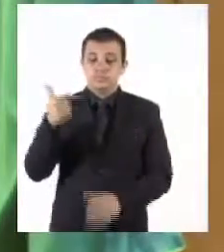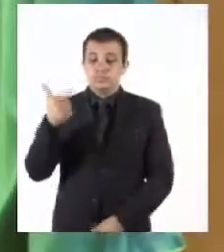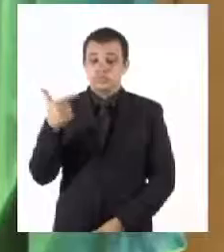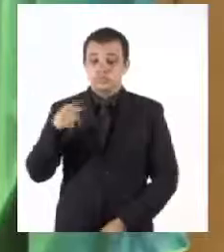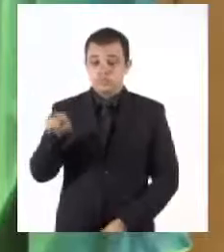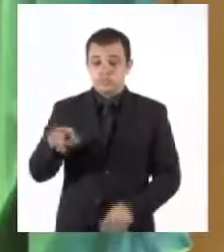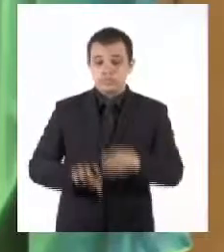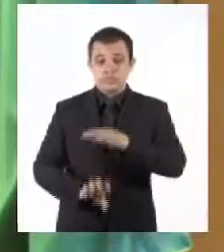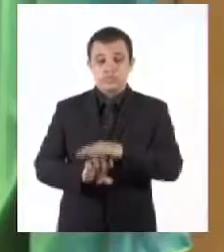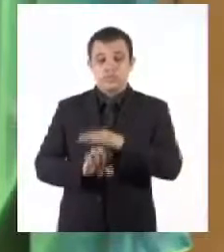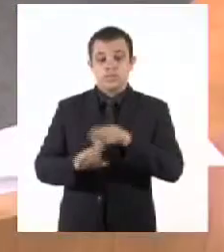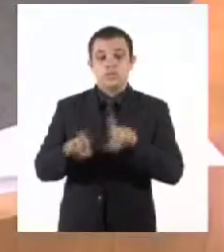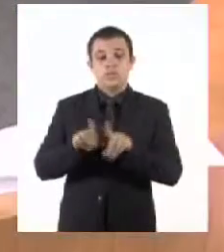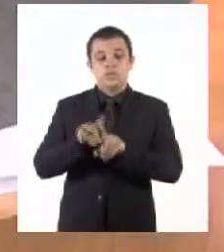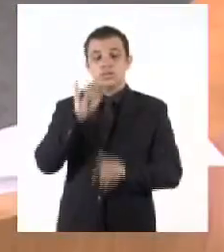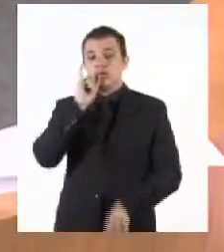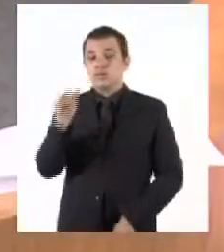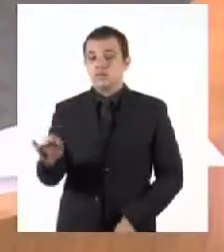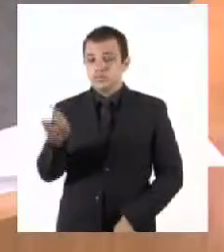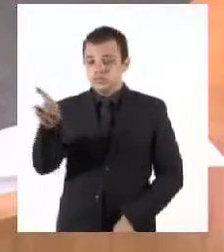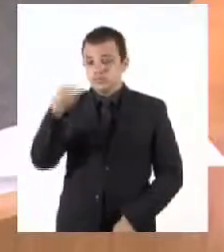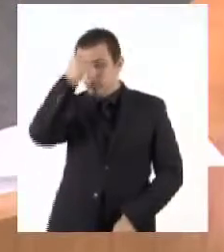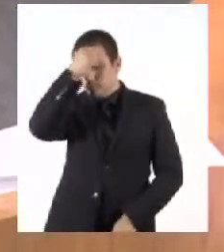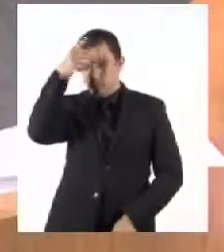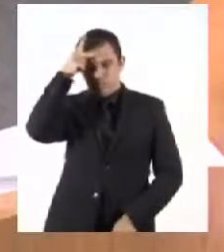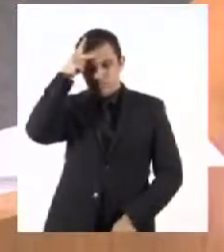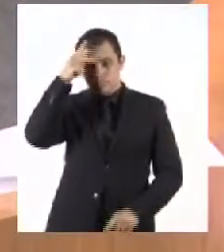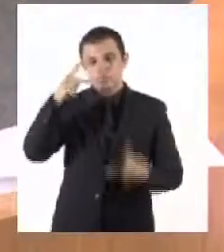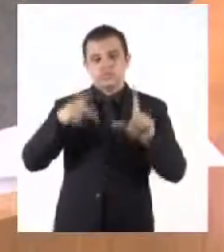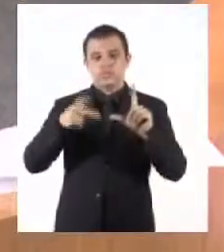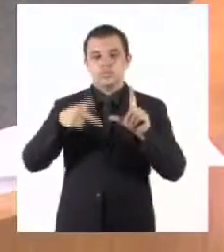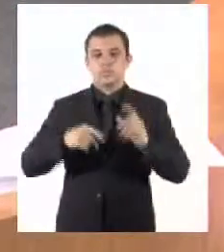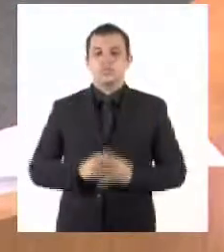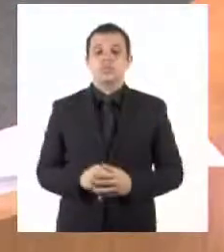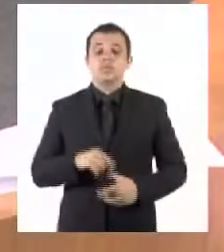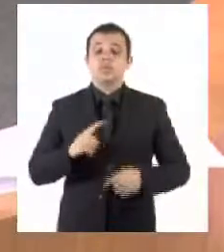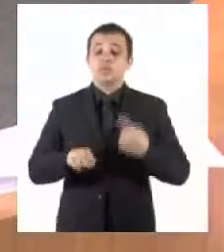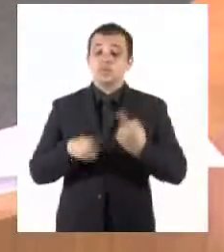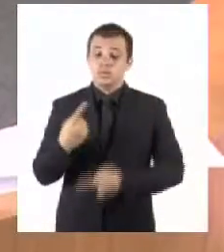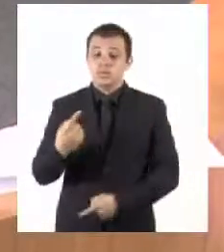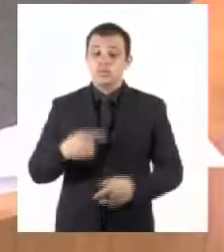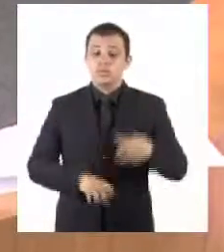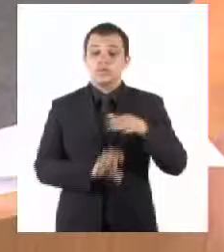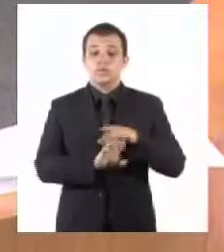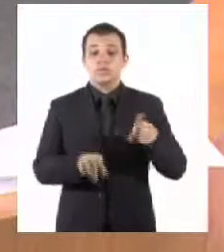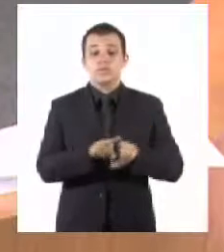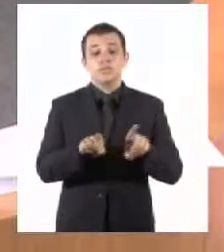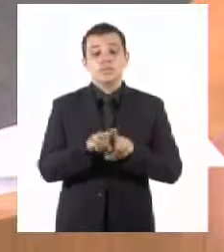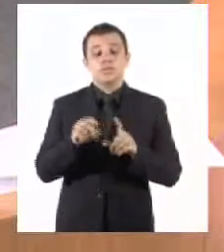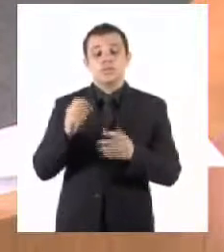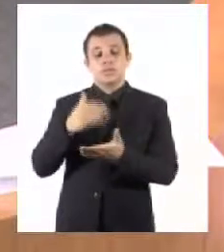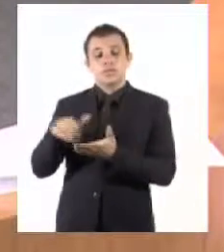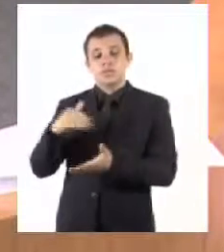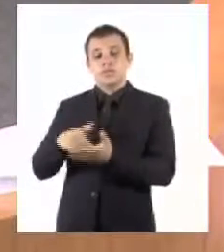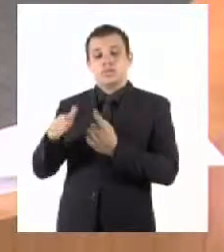município de Paço do Lumiar. Tempos depois, a empresa e a SEMA veicularam através de